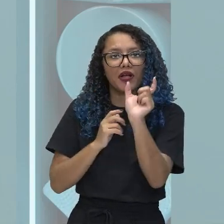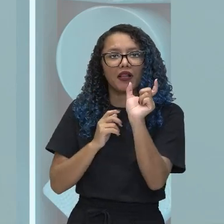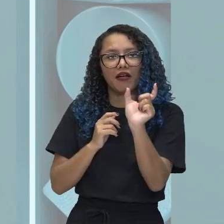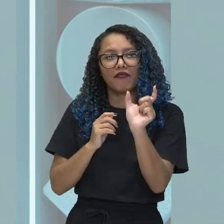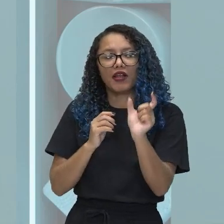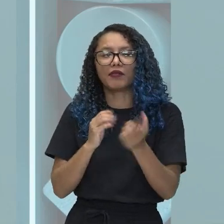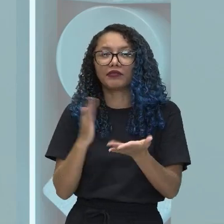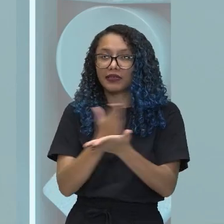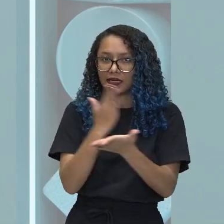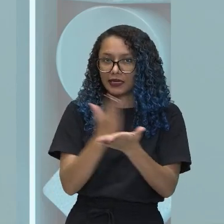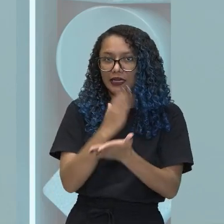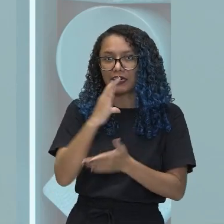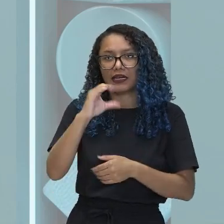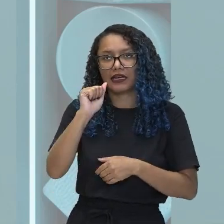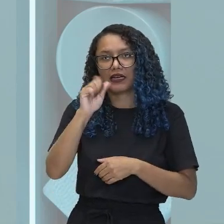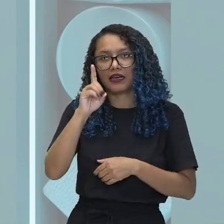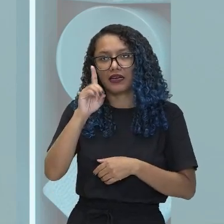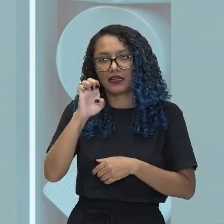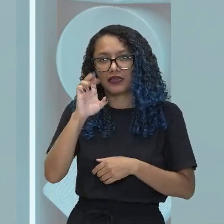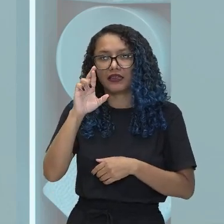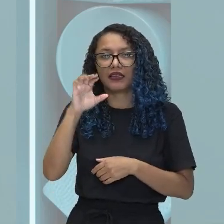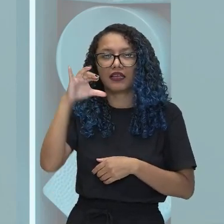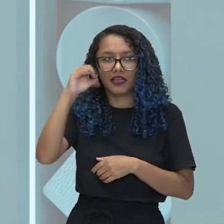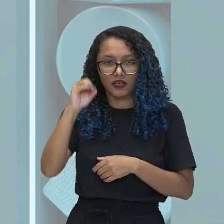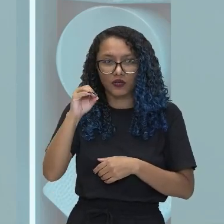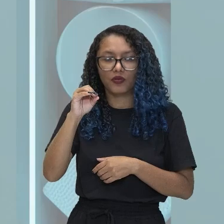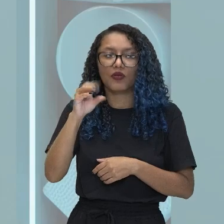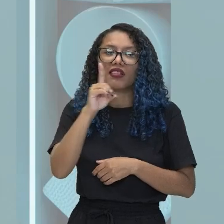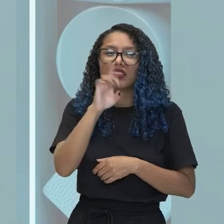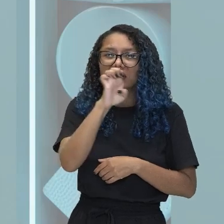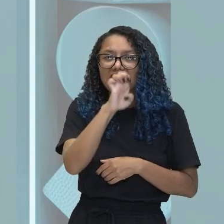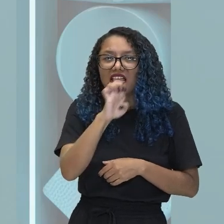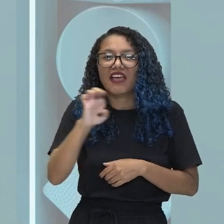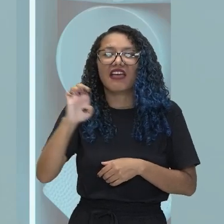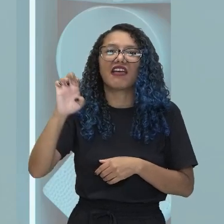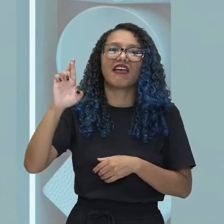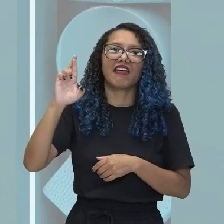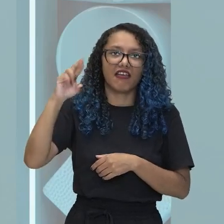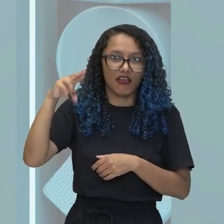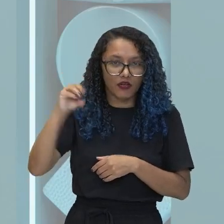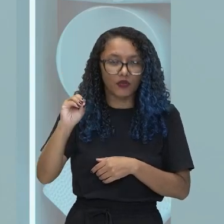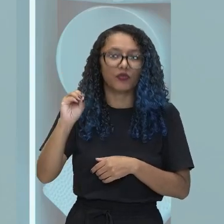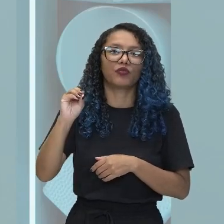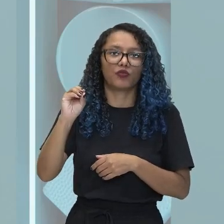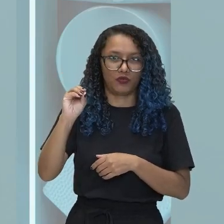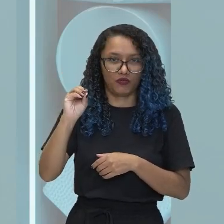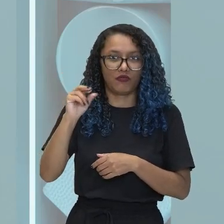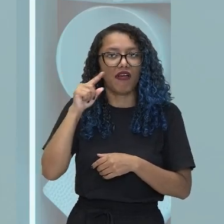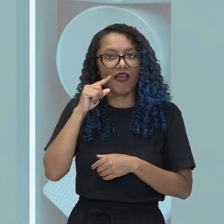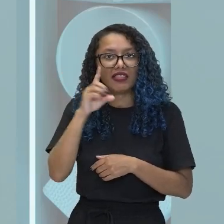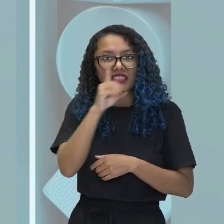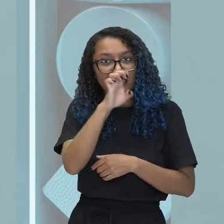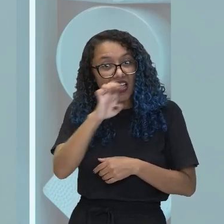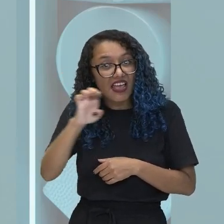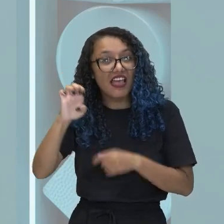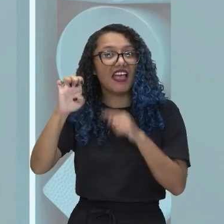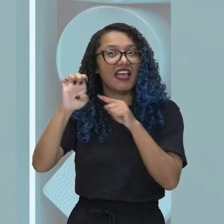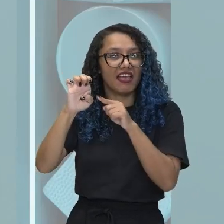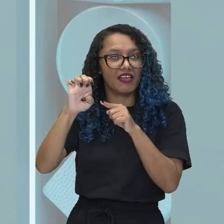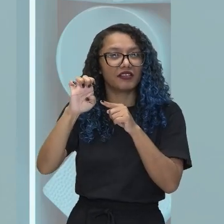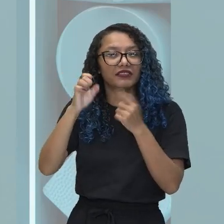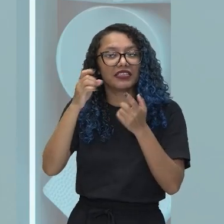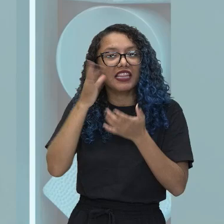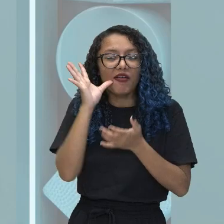no espanhol quaderno olha der foi essa que é mais forte aquela que eu mais